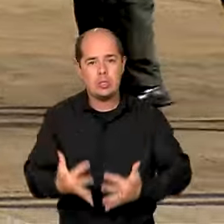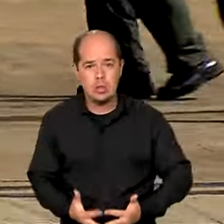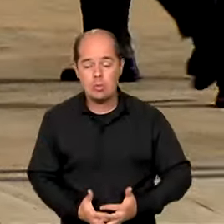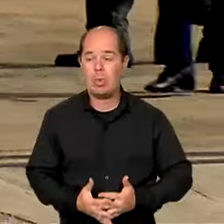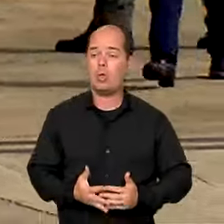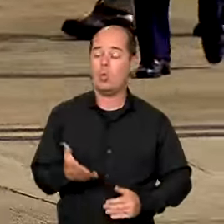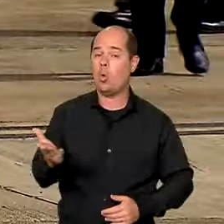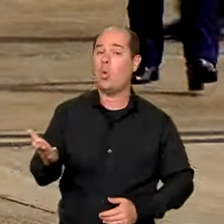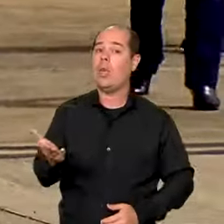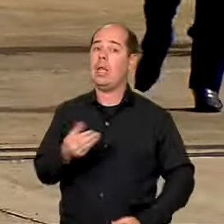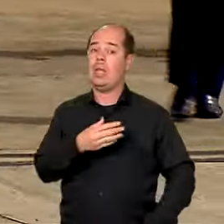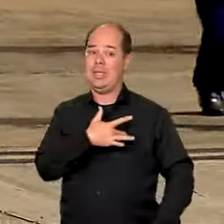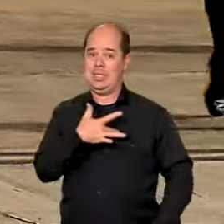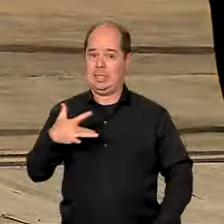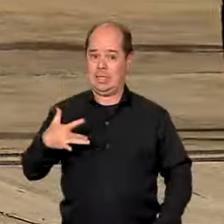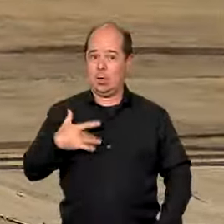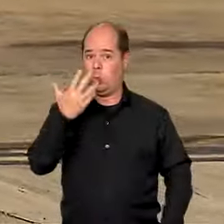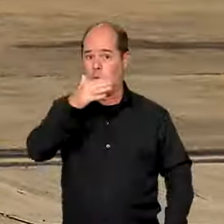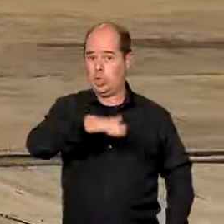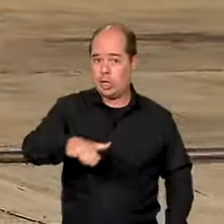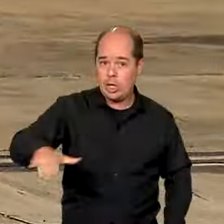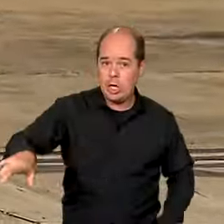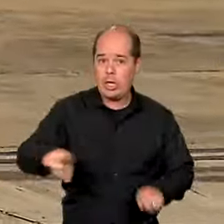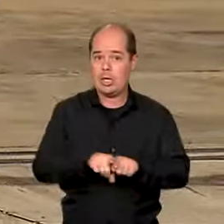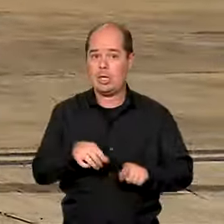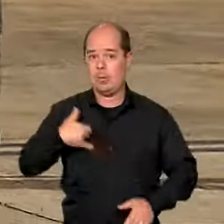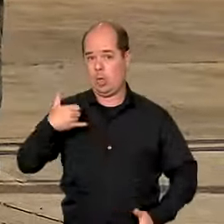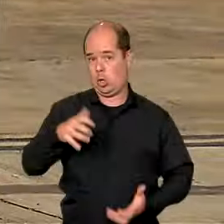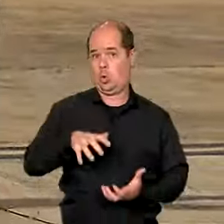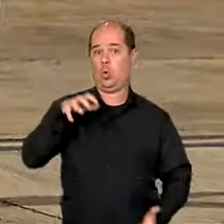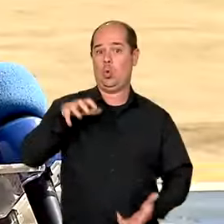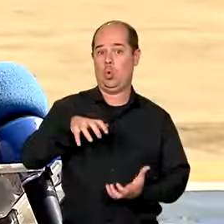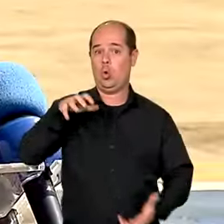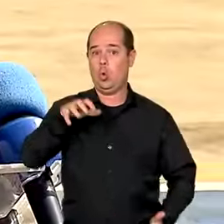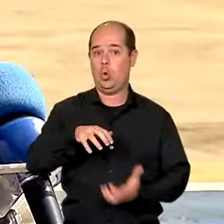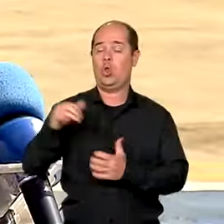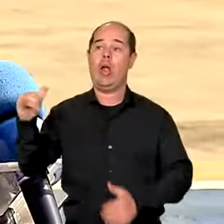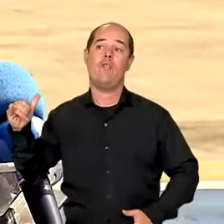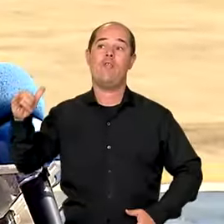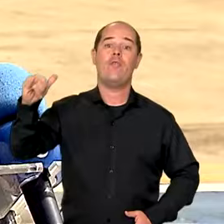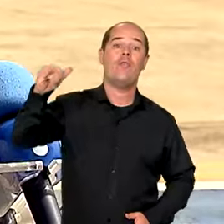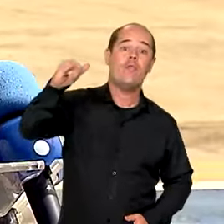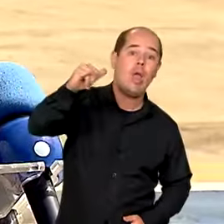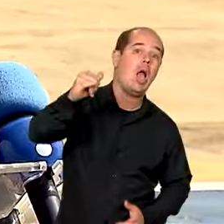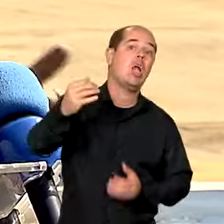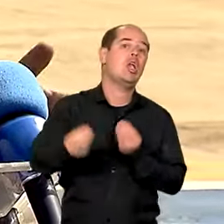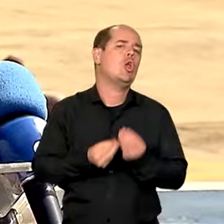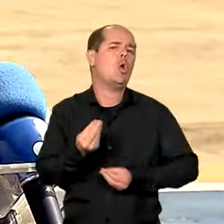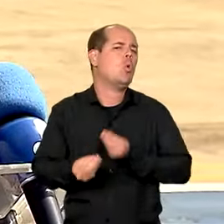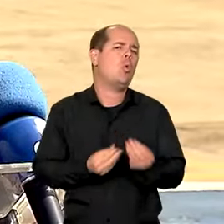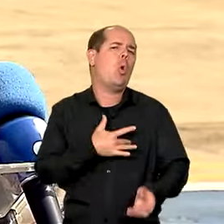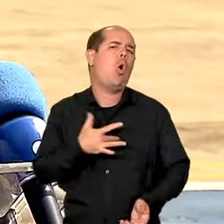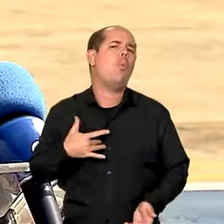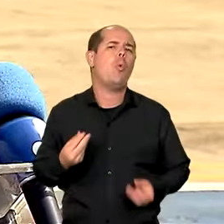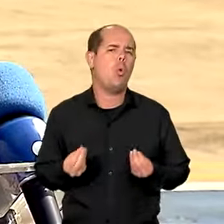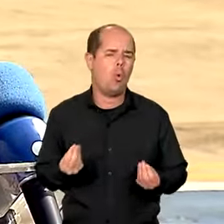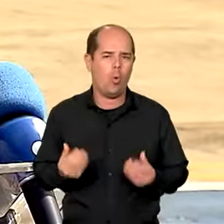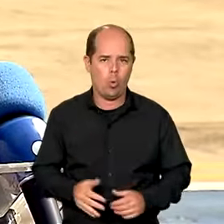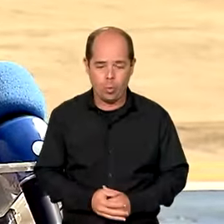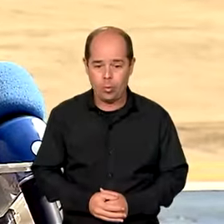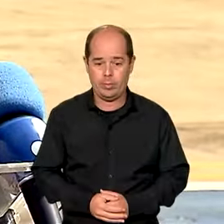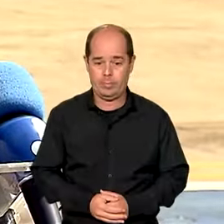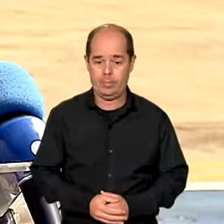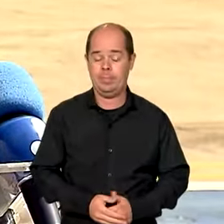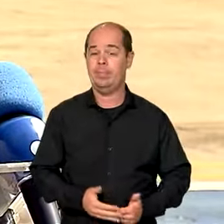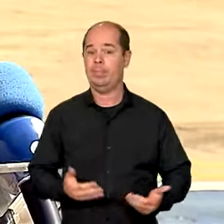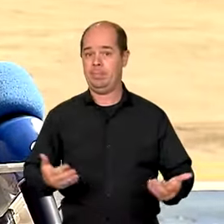de crianças e idosos durante toda a viagem. Esse é um aspecto muito especial que eu quero argumentar, que faz toda a